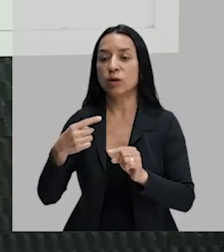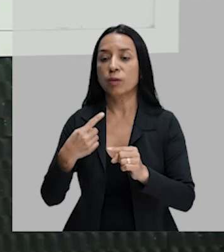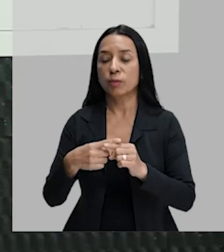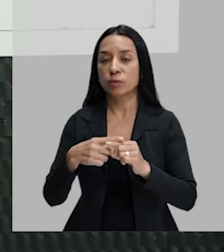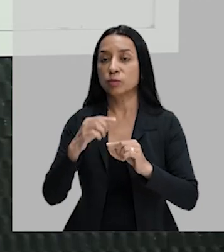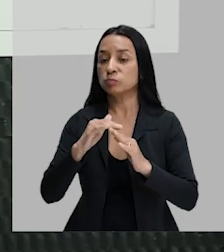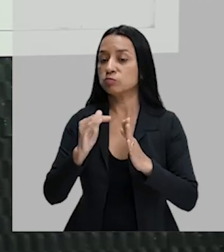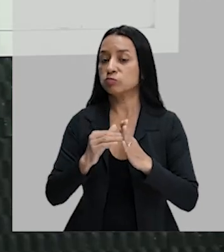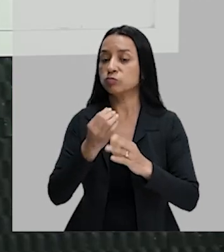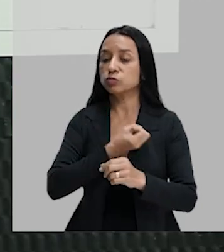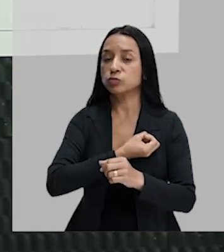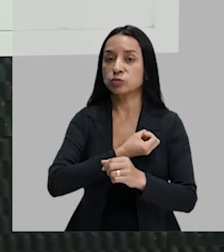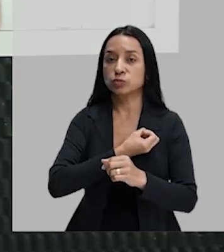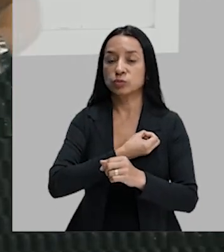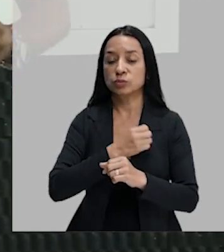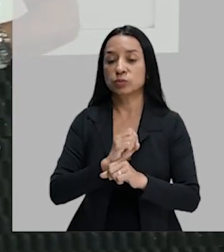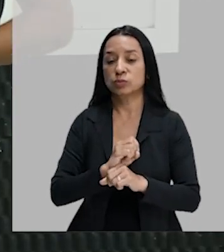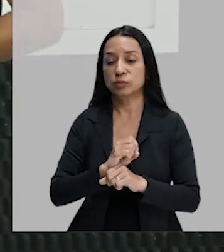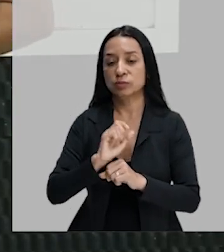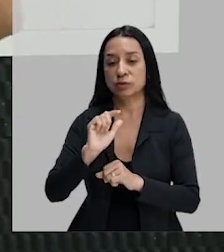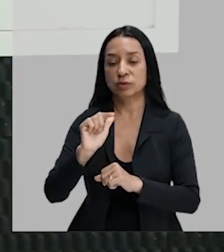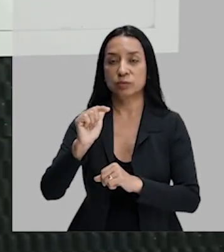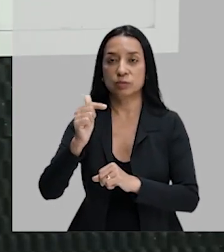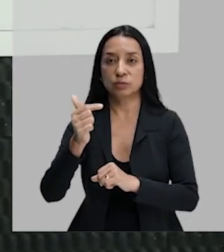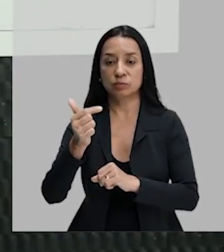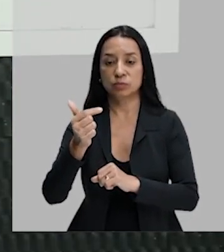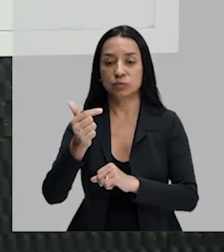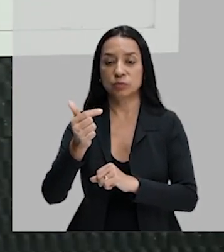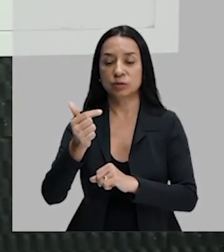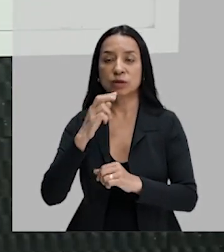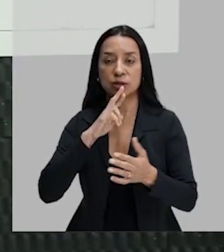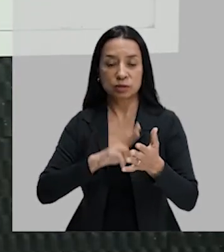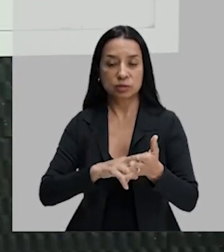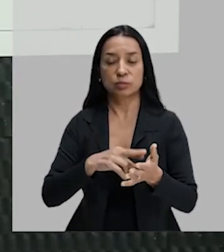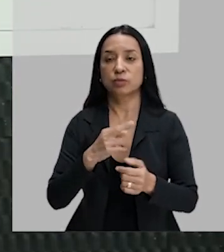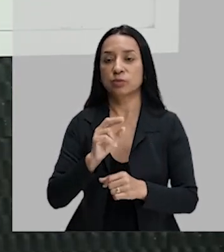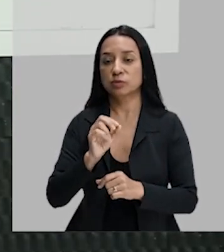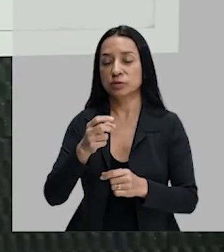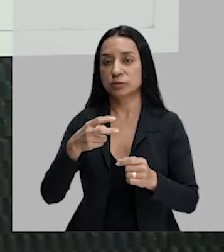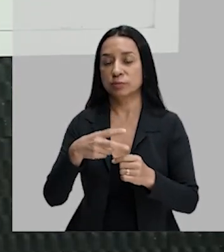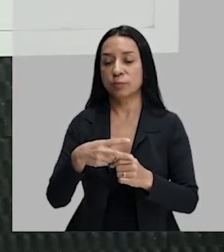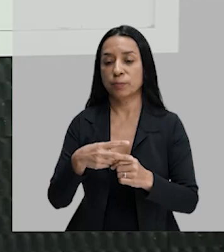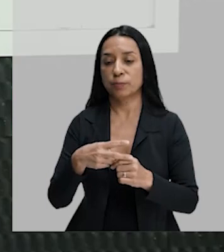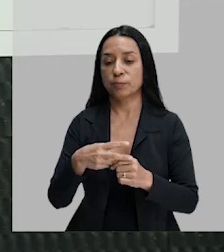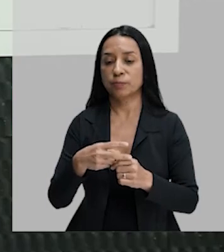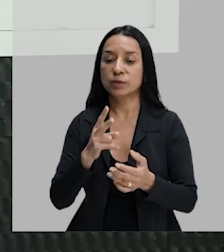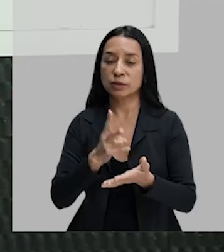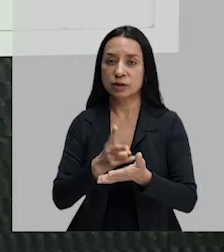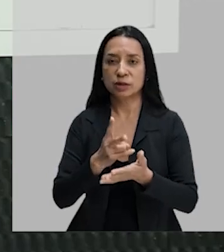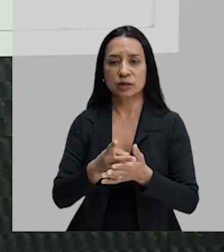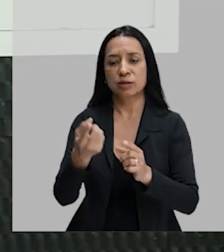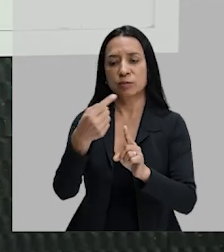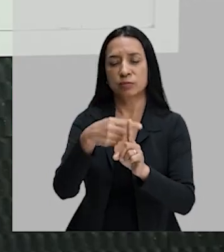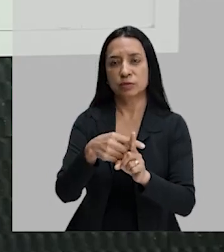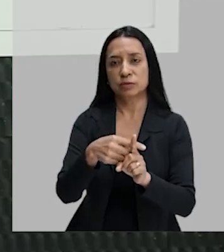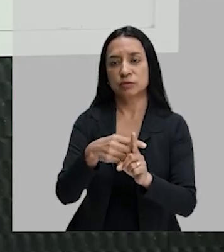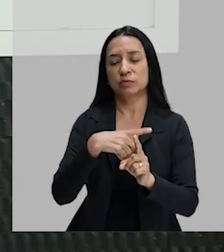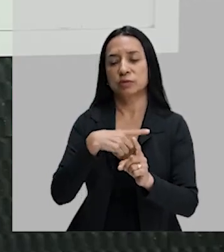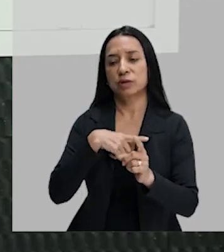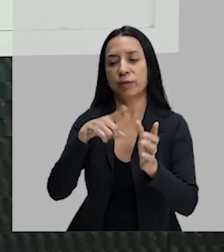elevado ao expoente pá O resultado é sempre positivo e Aqui nós temos menos quatro